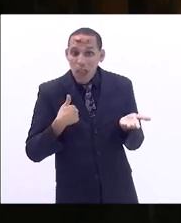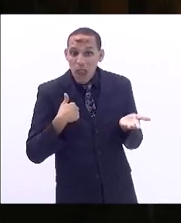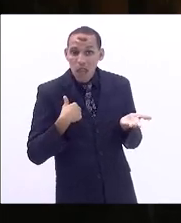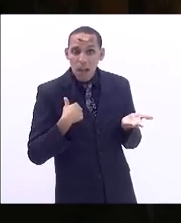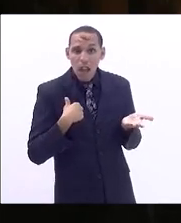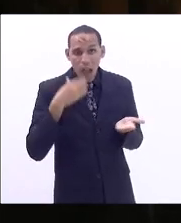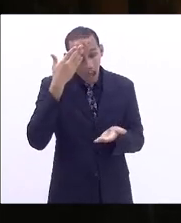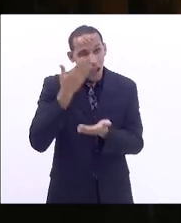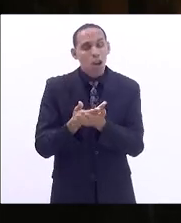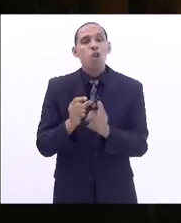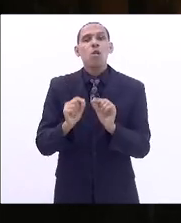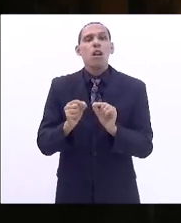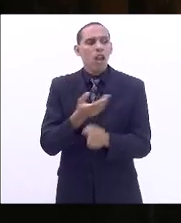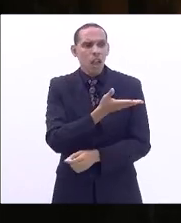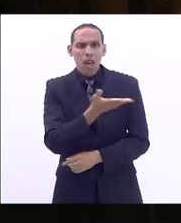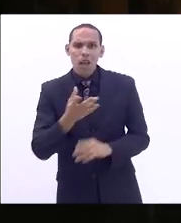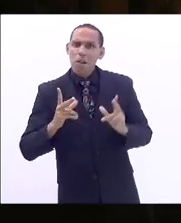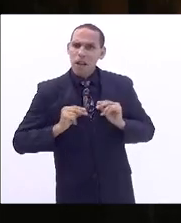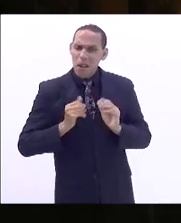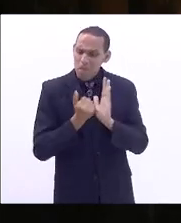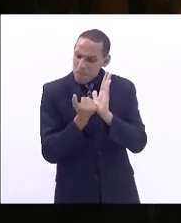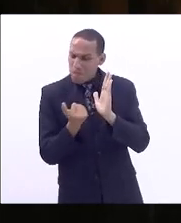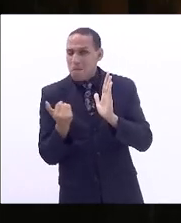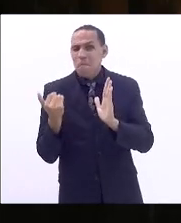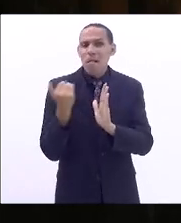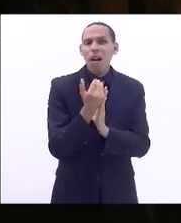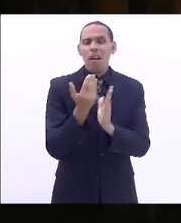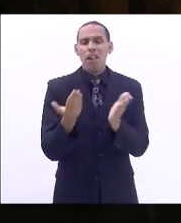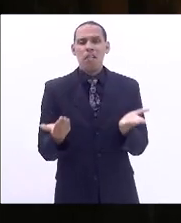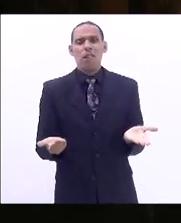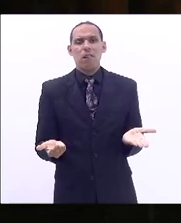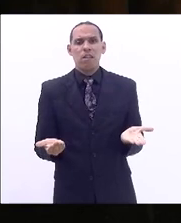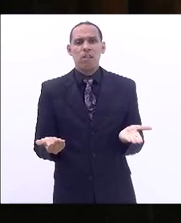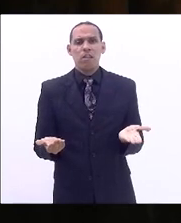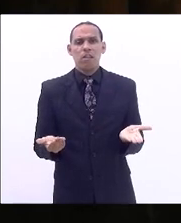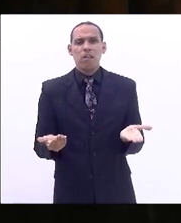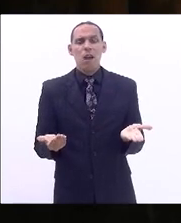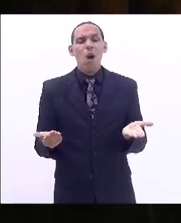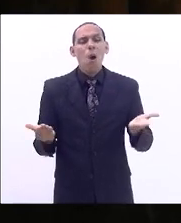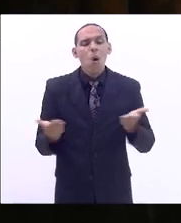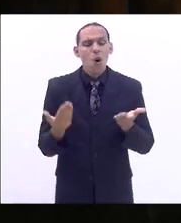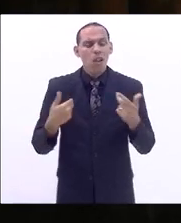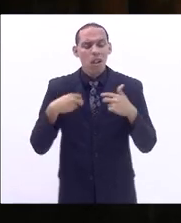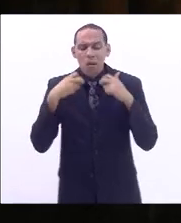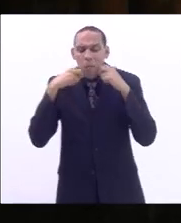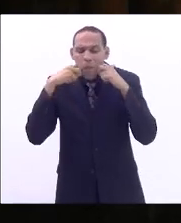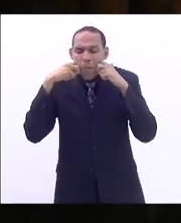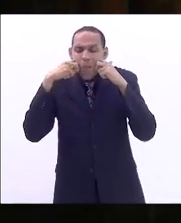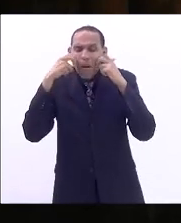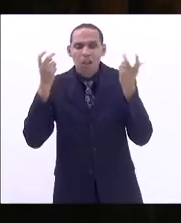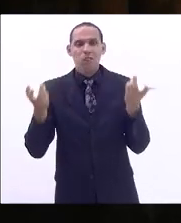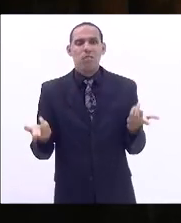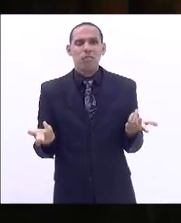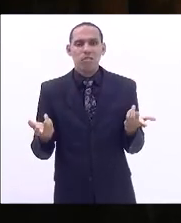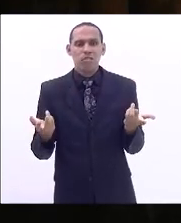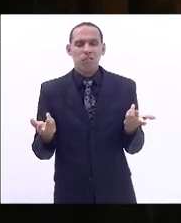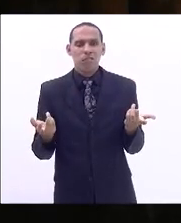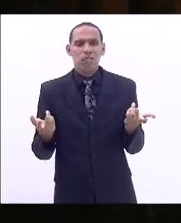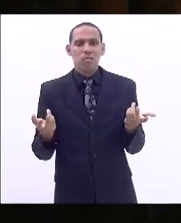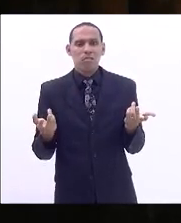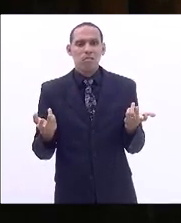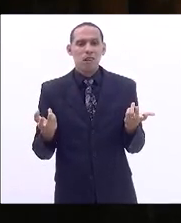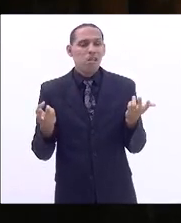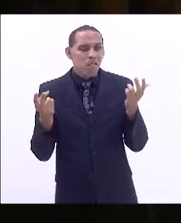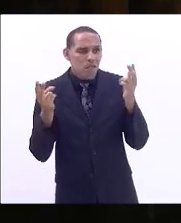muito além do que já é proposto hoje eu me senti envergonhada de ver uma